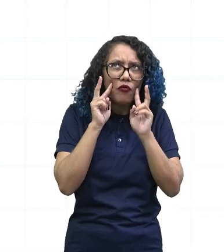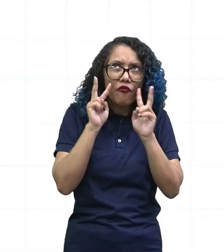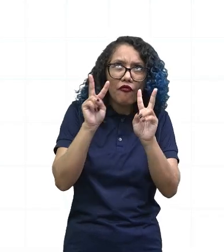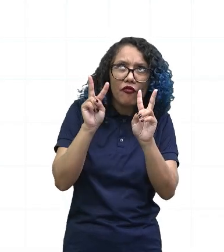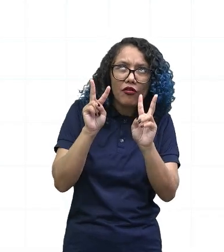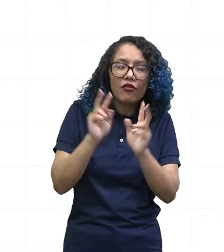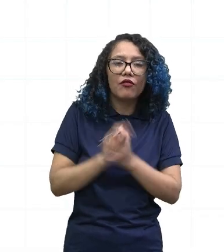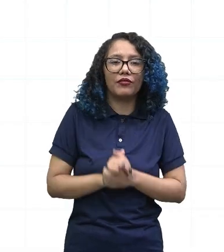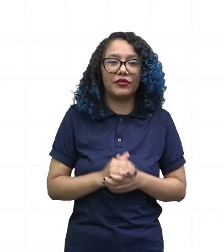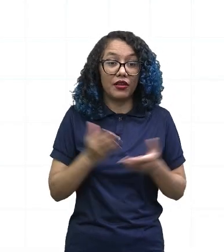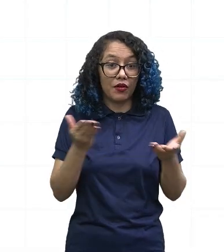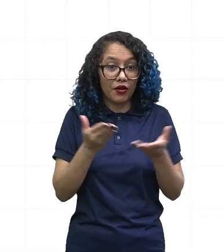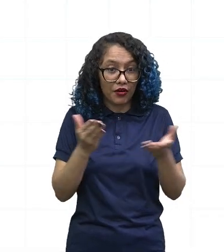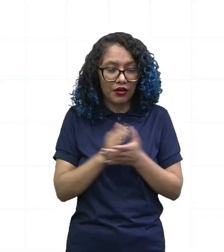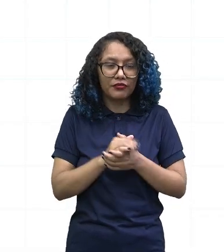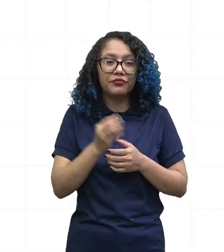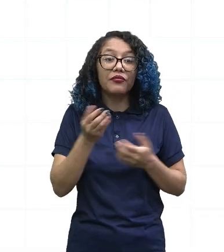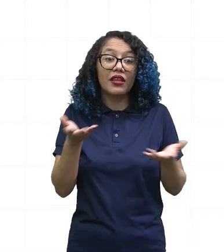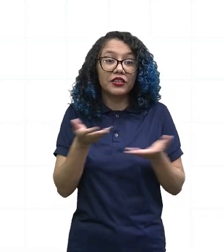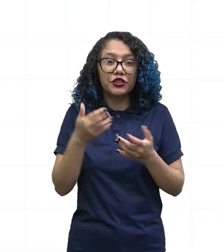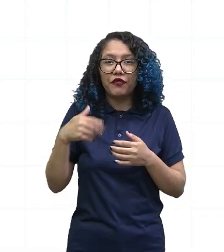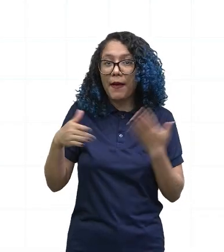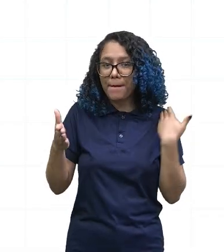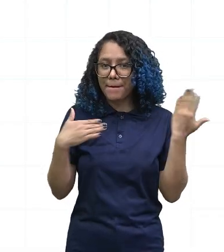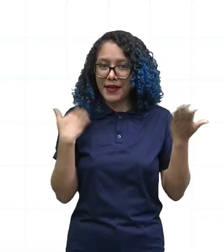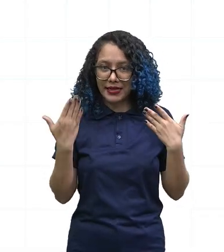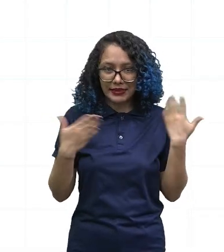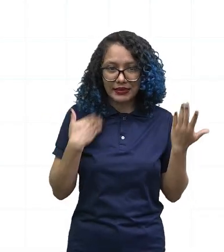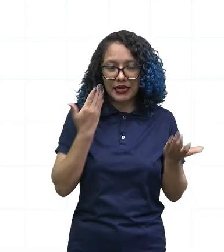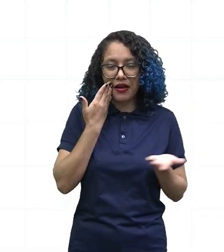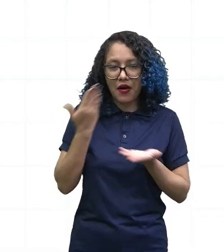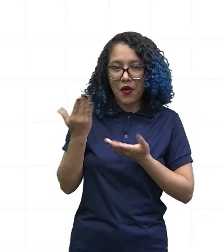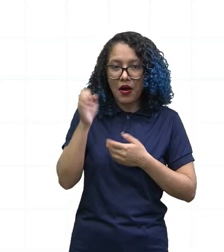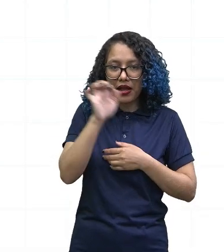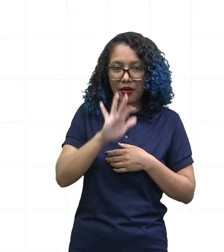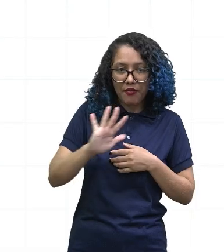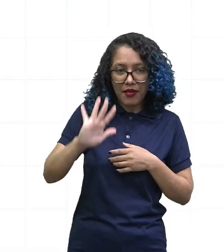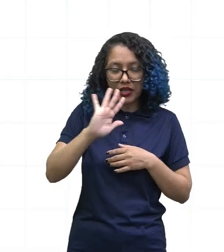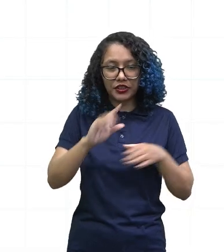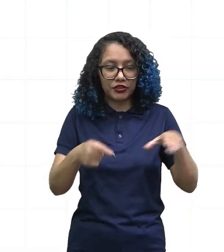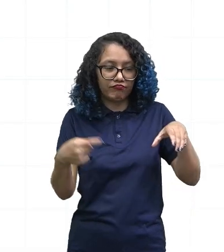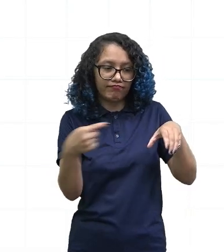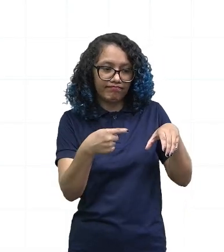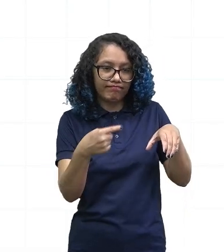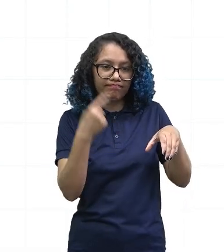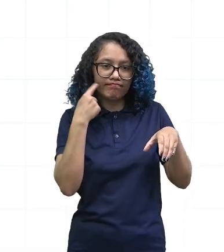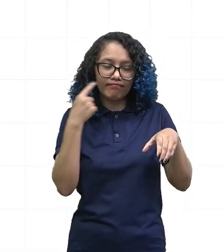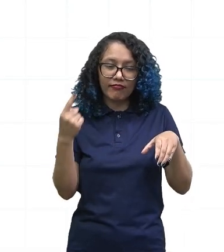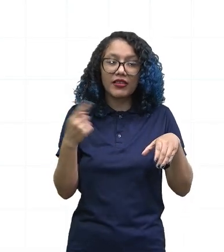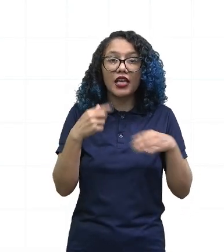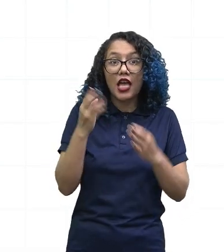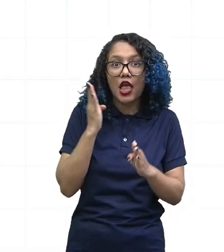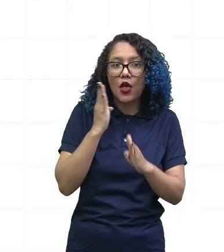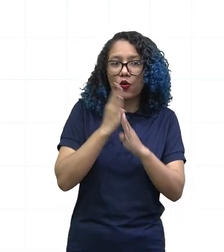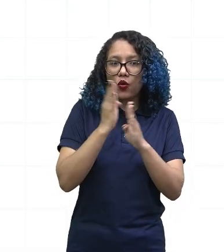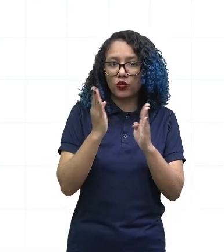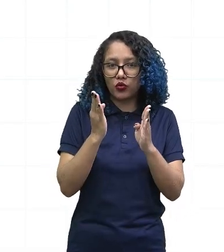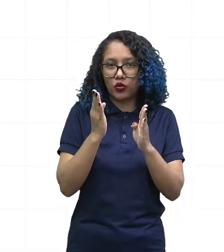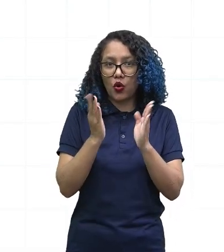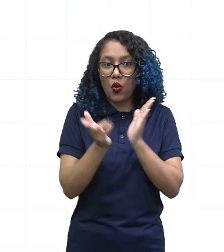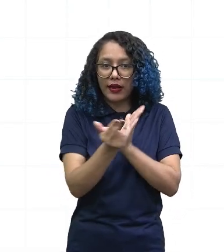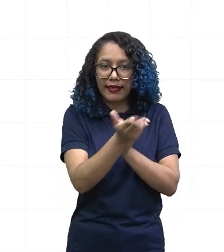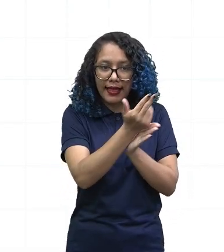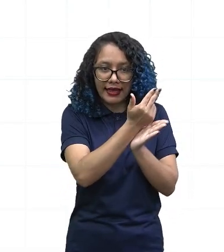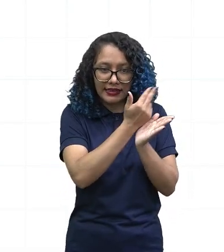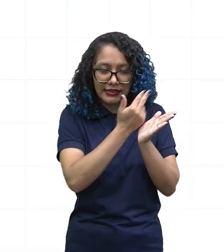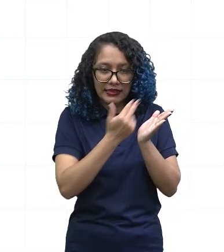pouquinho por essa gruta, tá? Então, essa é a imagem da caverna de Altamira, onde se encontraram esses animais, e é